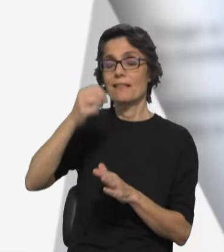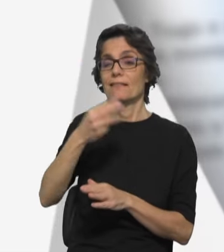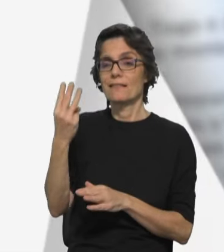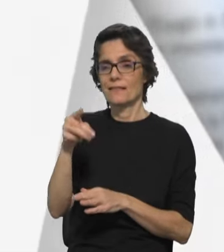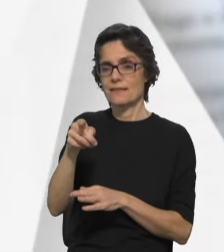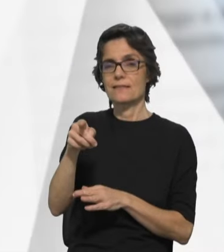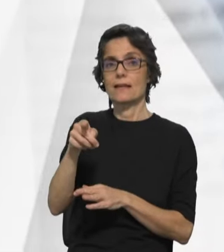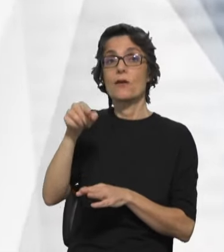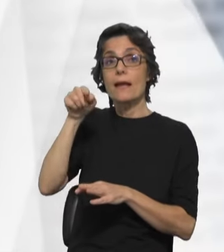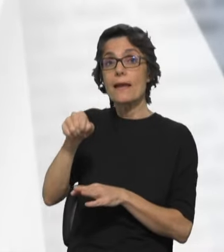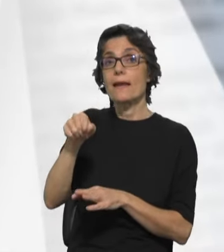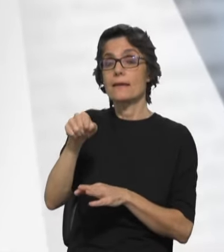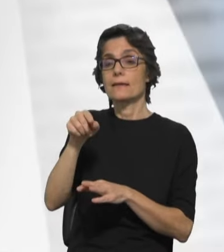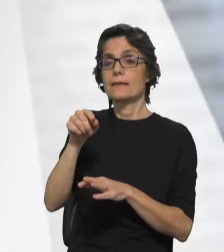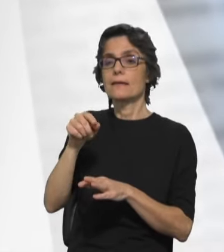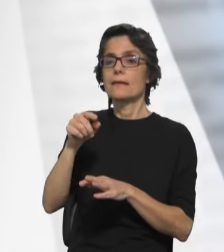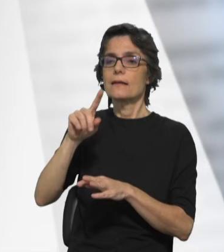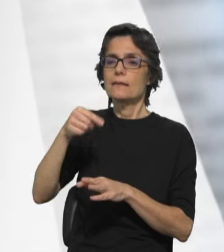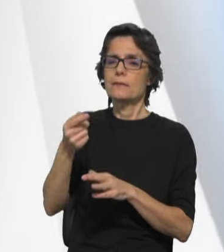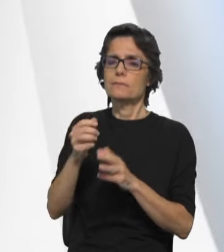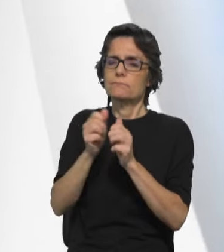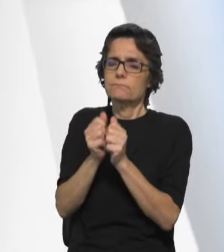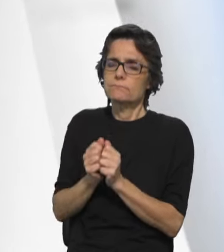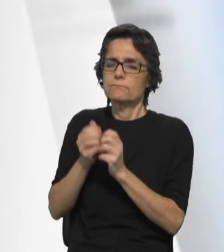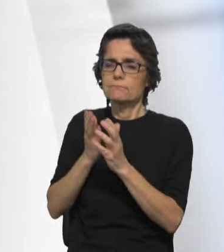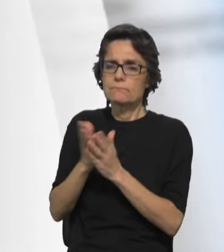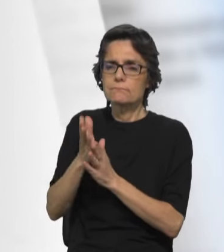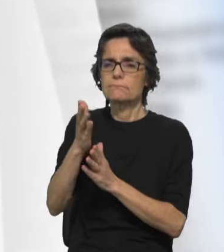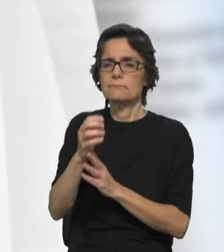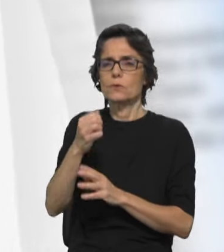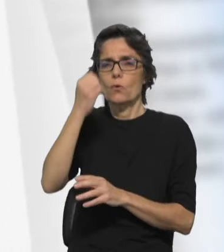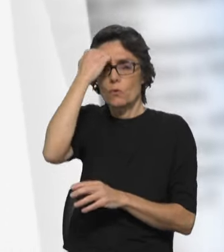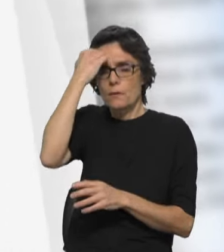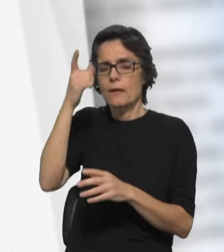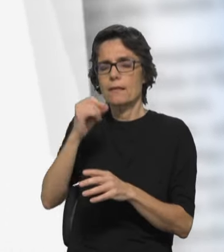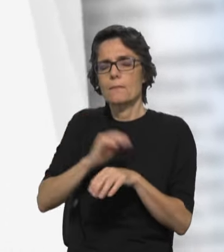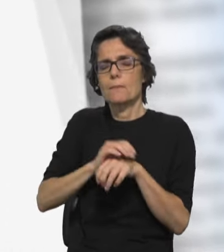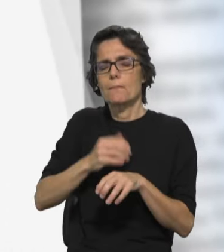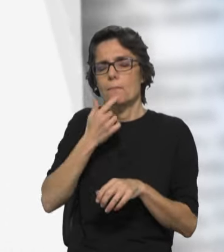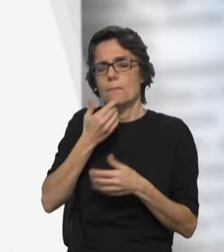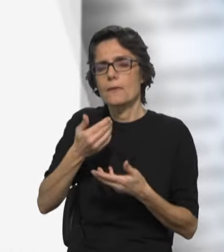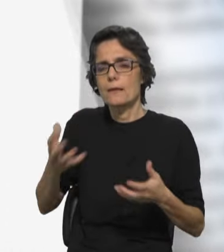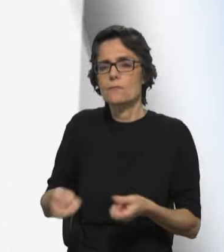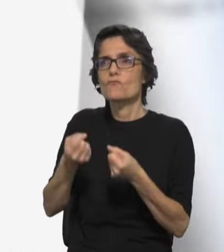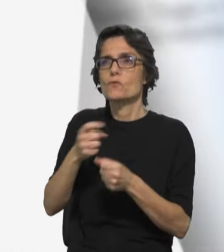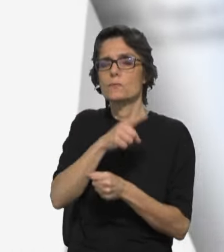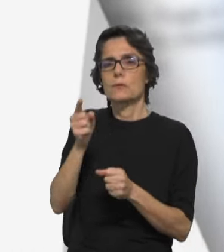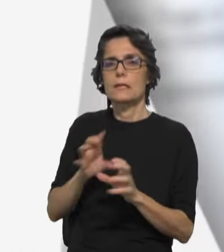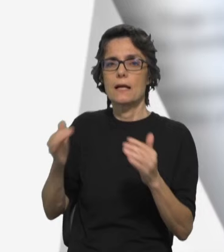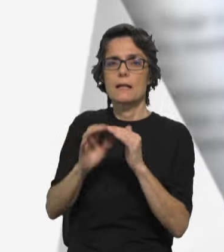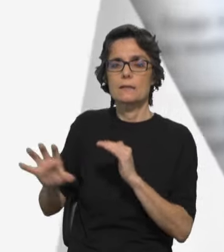dia, e que havia de ser pregado em seu nome o arrependimento e o perdão dos pecados a todas as